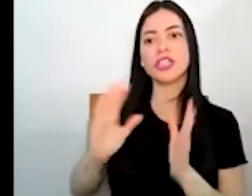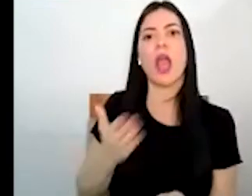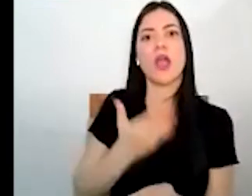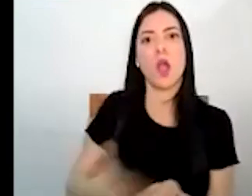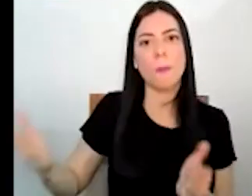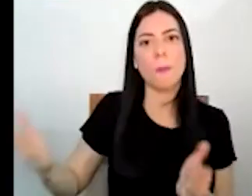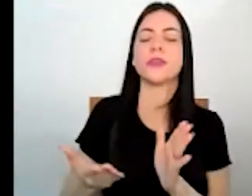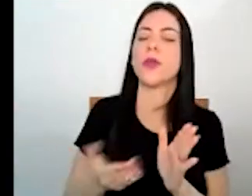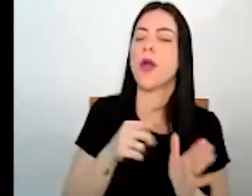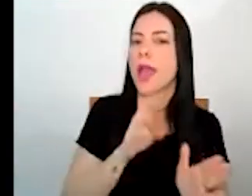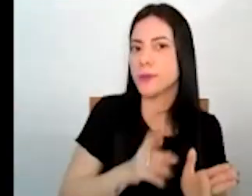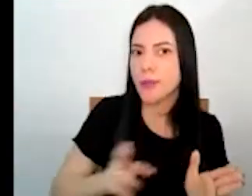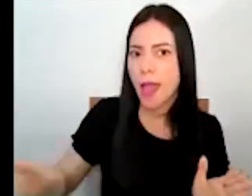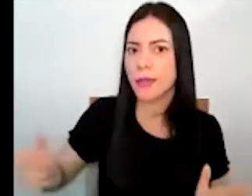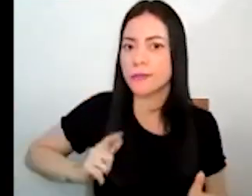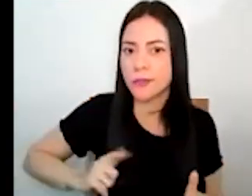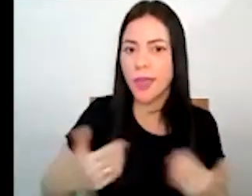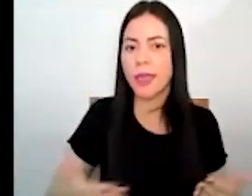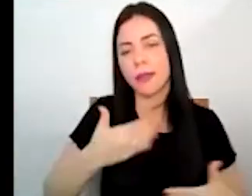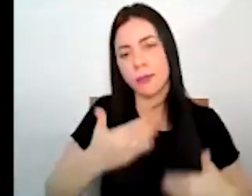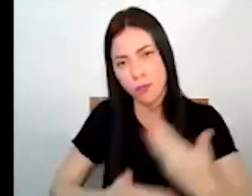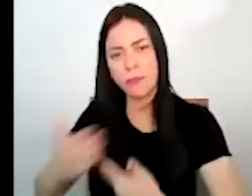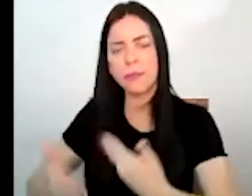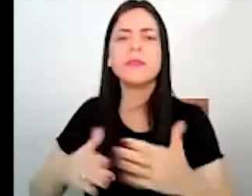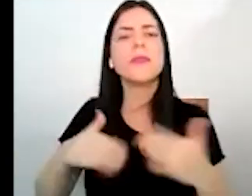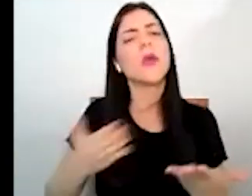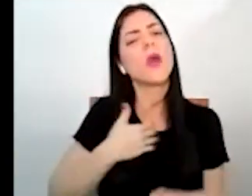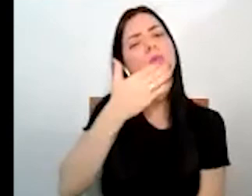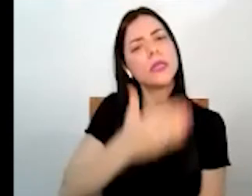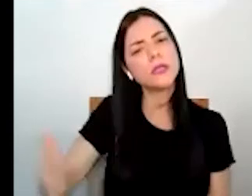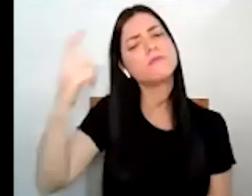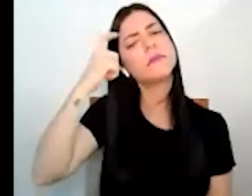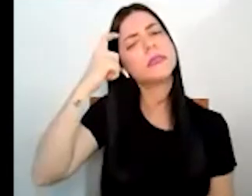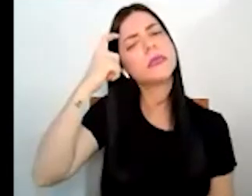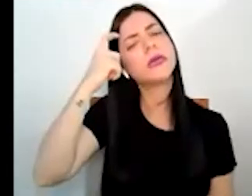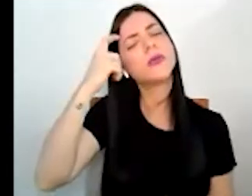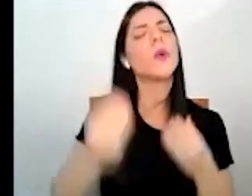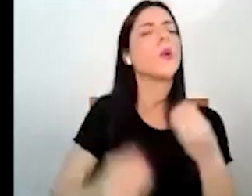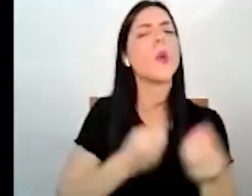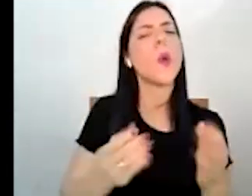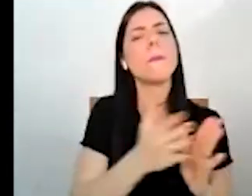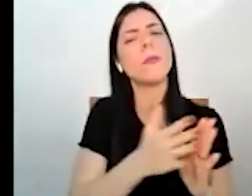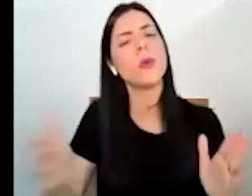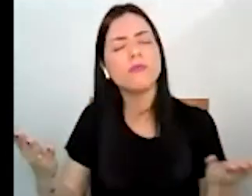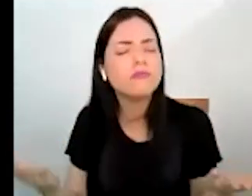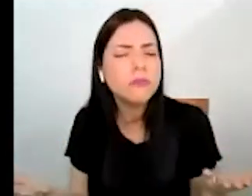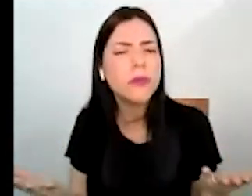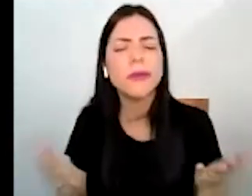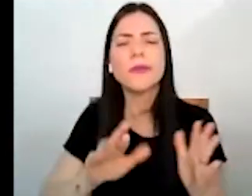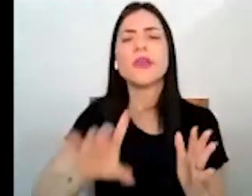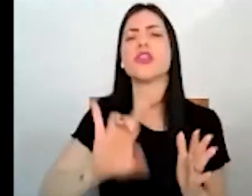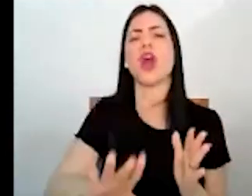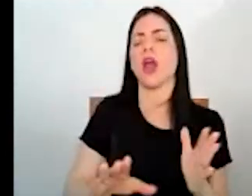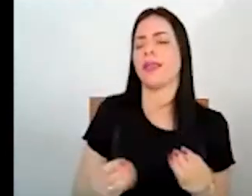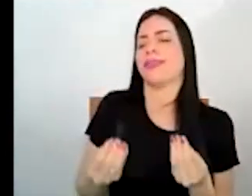vai. E eu fiquei desde o início pensando muito sobre, no fim das contas, mais do que simplesmente capacitar